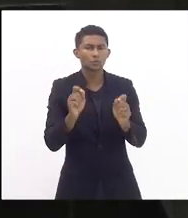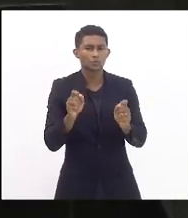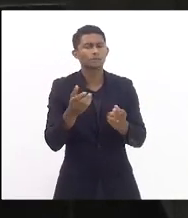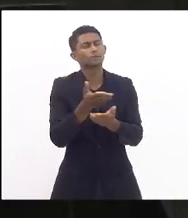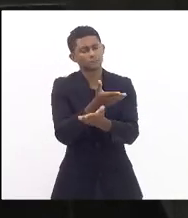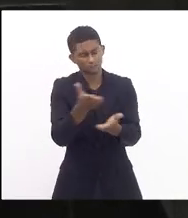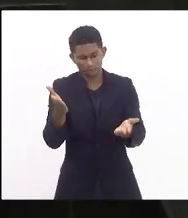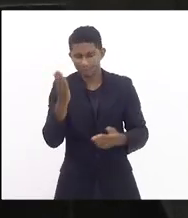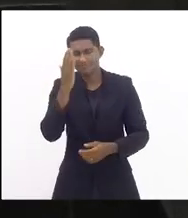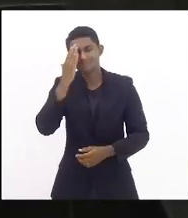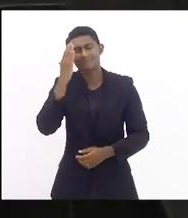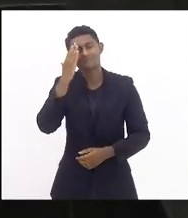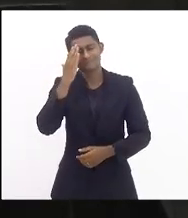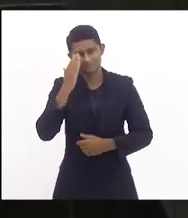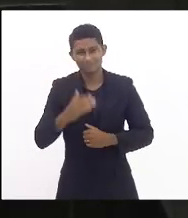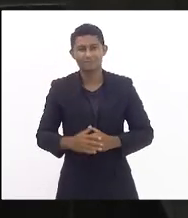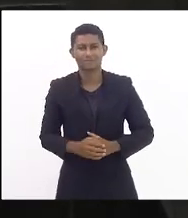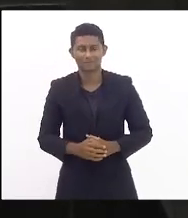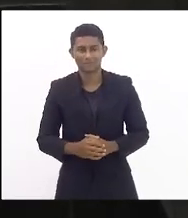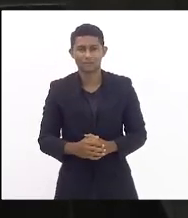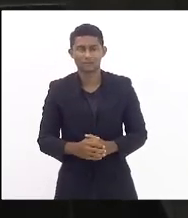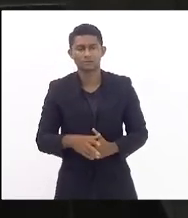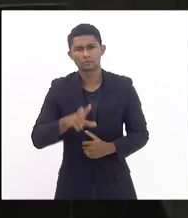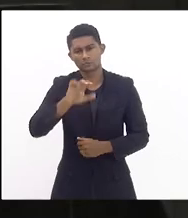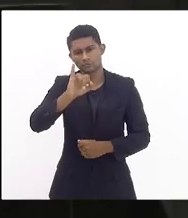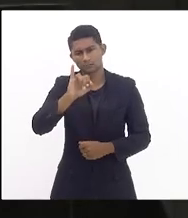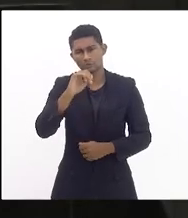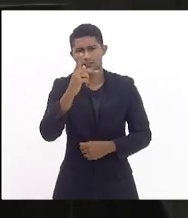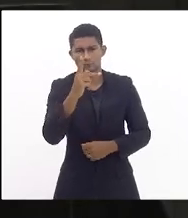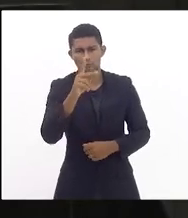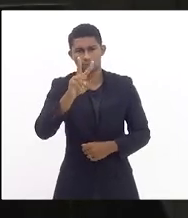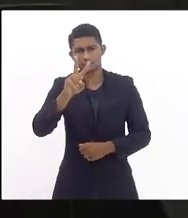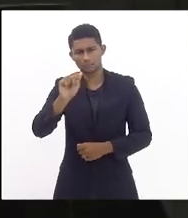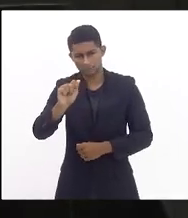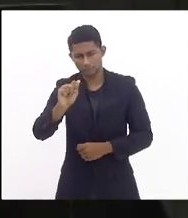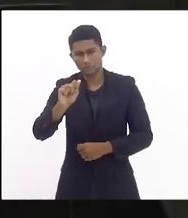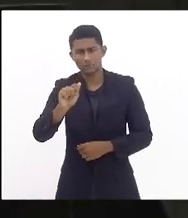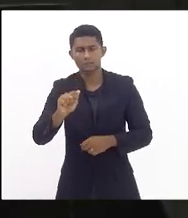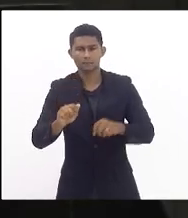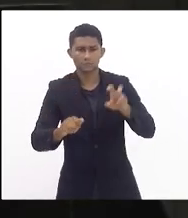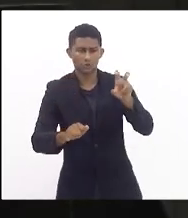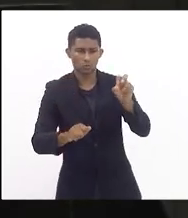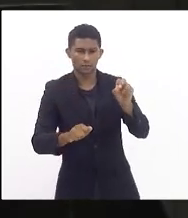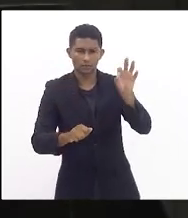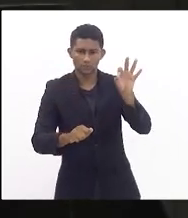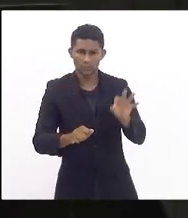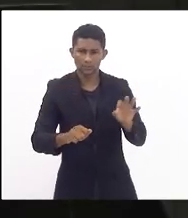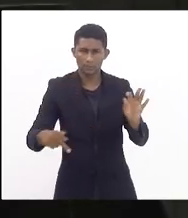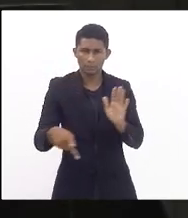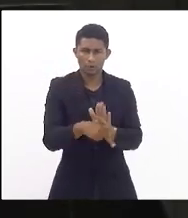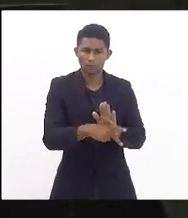senhores sabem, o IPVA, 50% é do Estado,